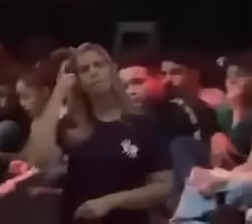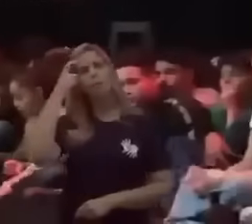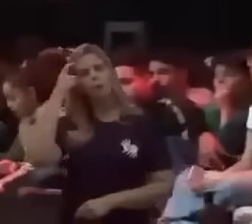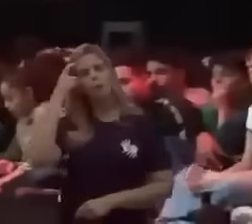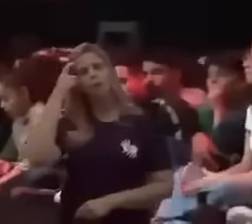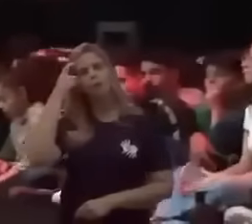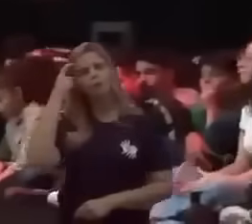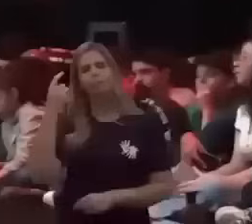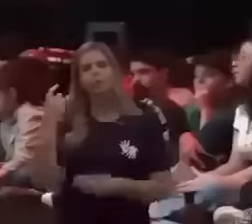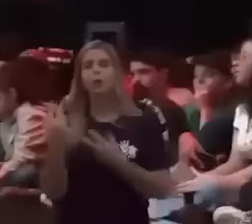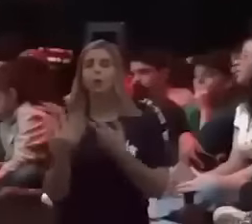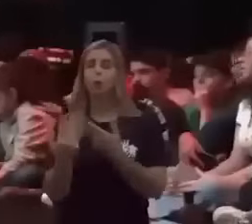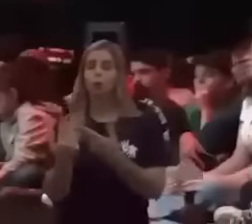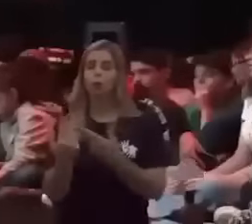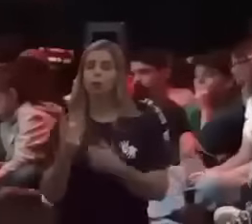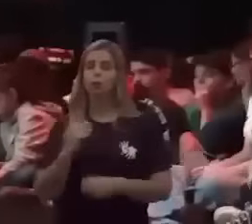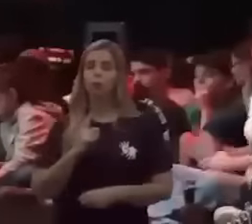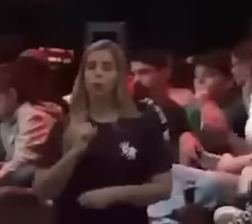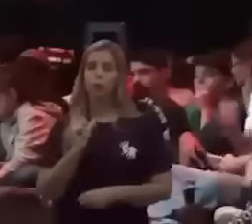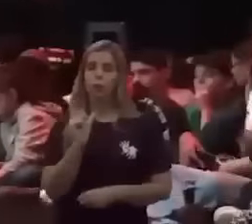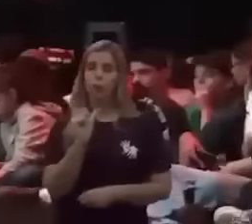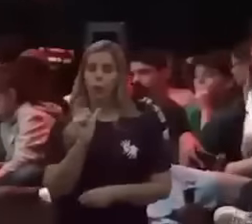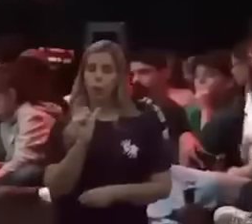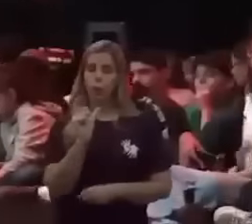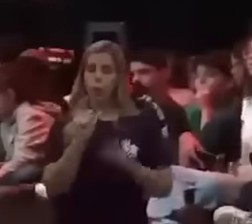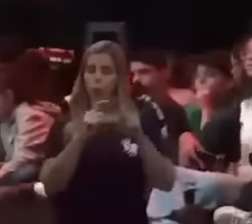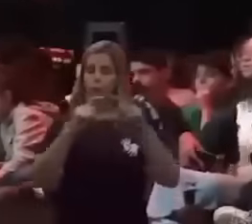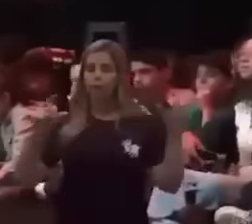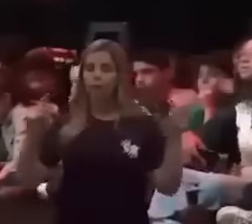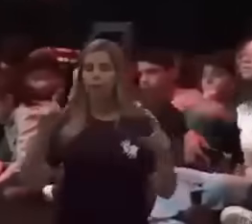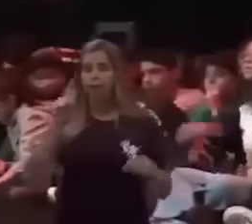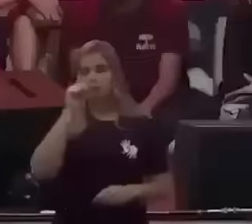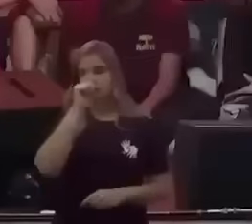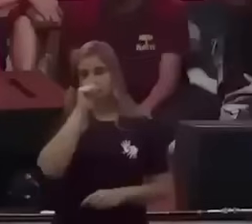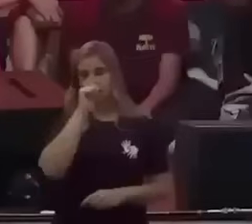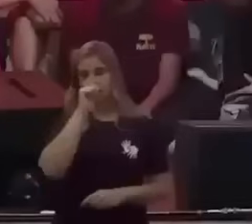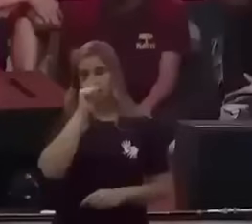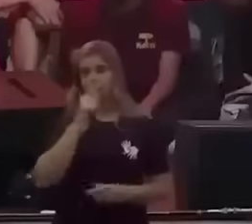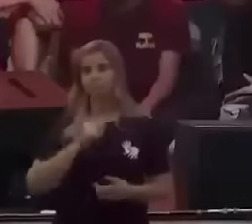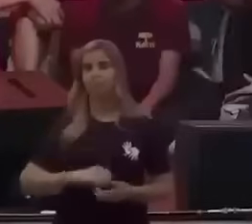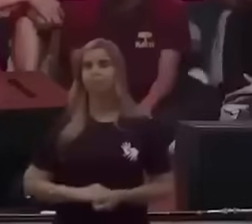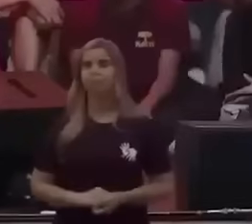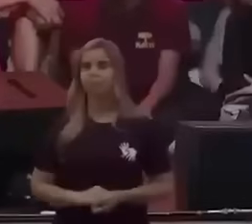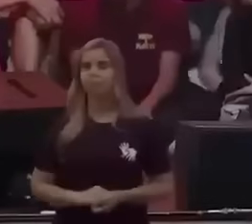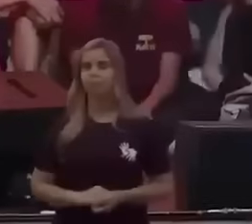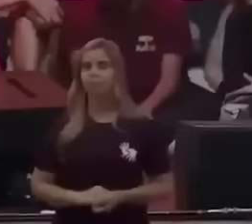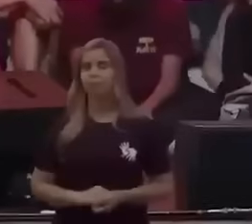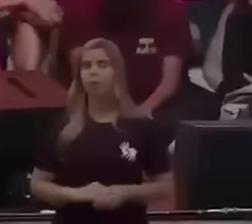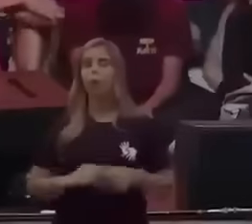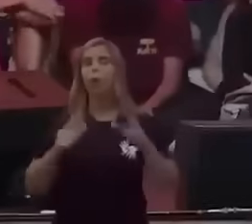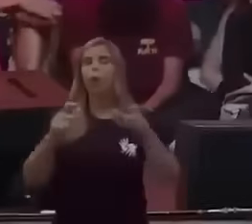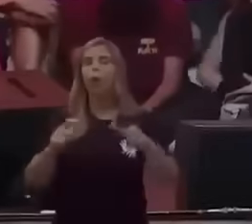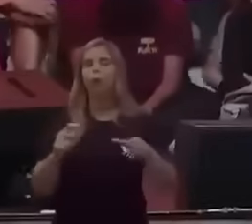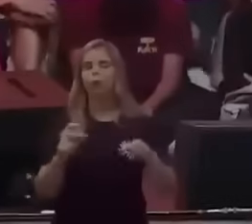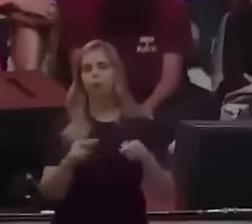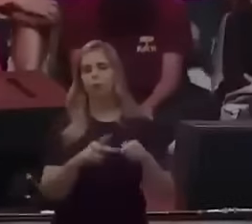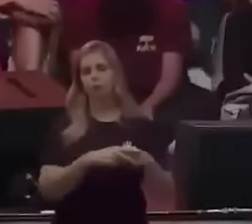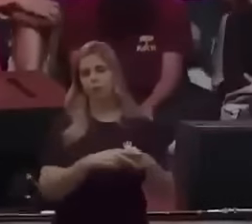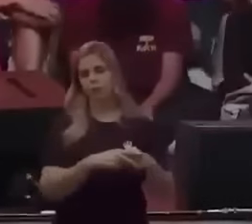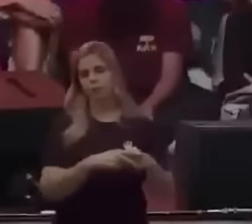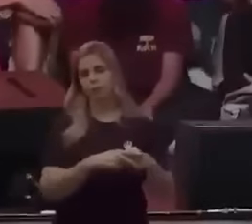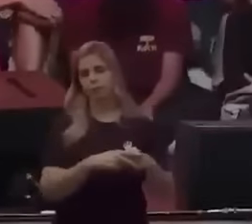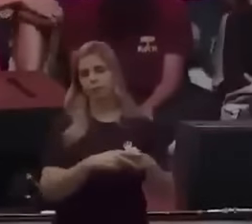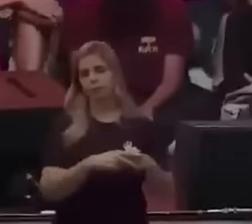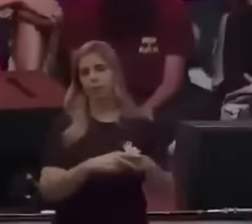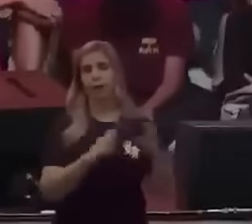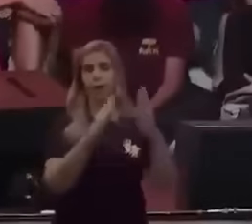Há uma frase em latim muito conhecida: Ubi Petrus, ibi ecclesia. Onde está Pedro? Aí